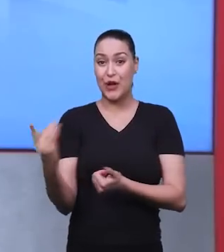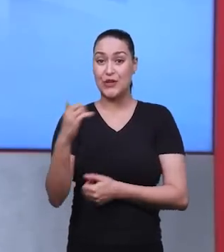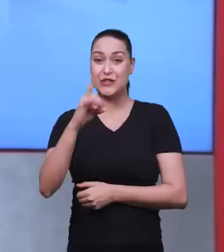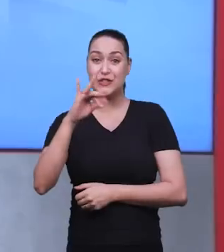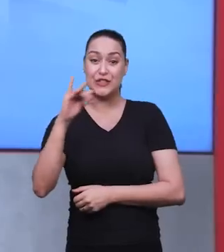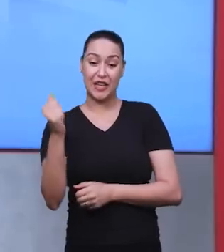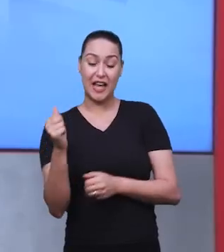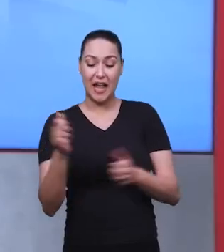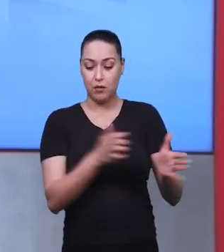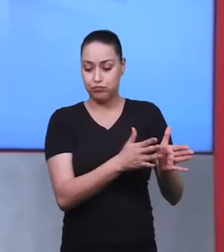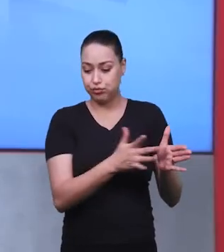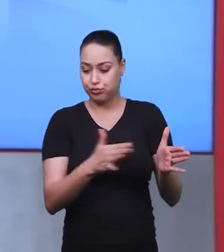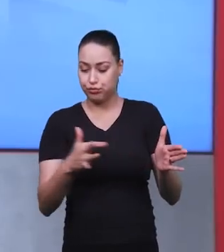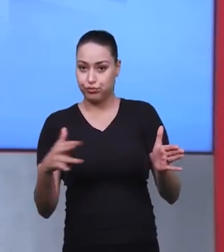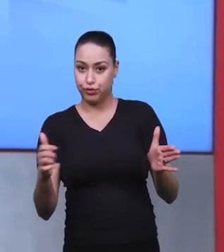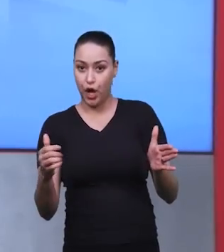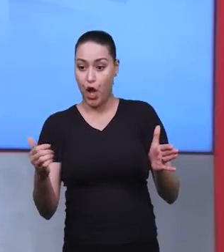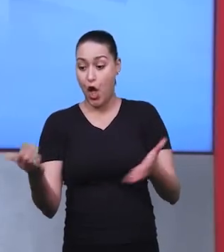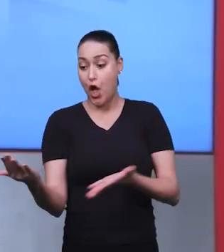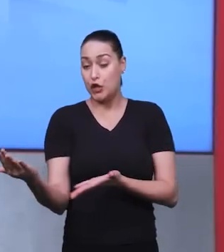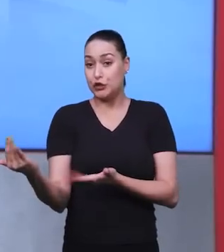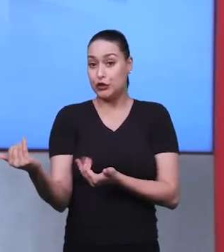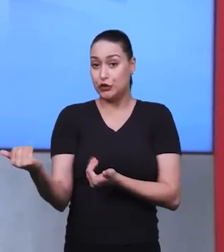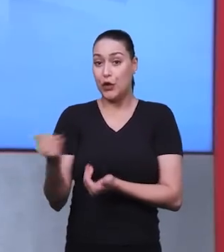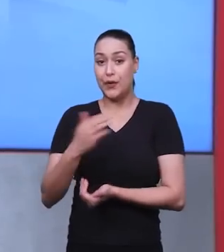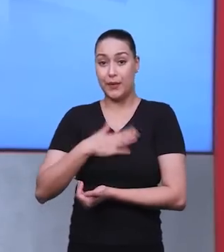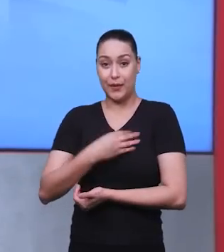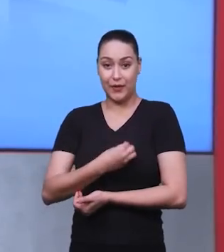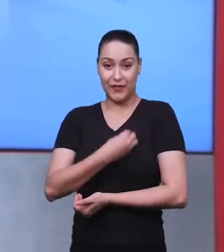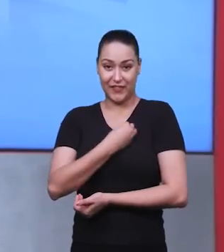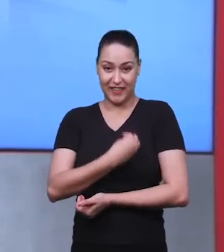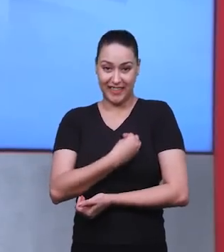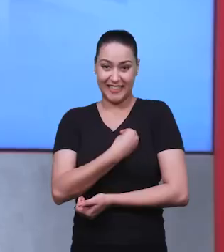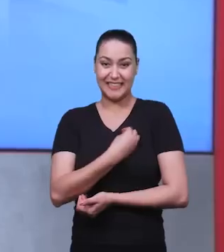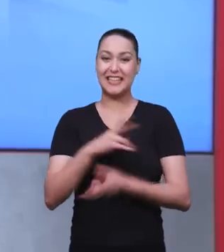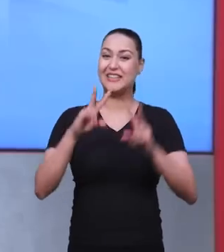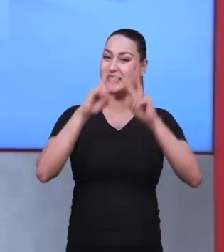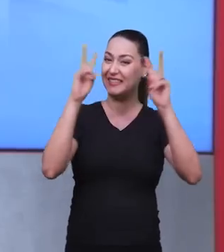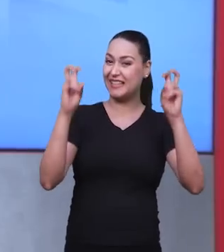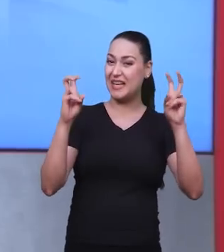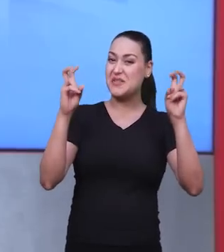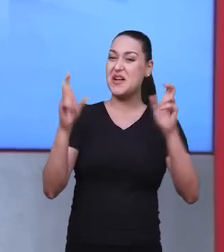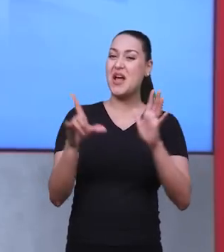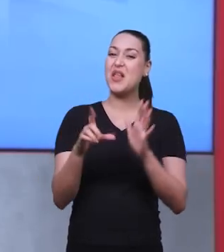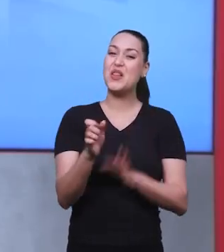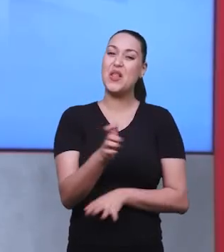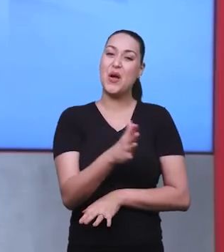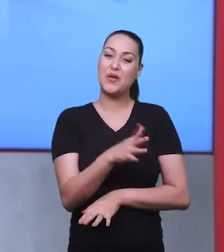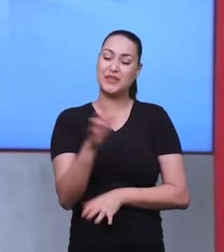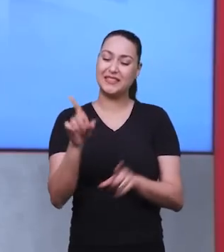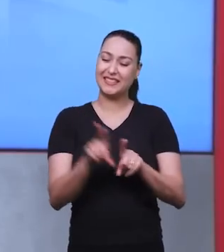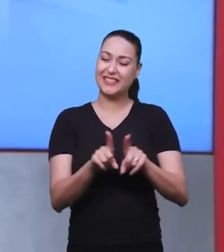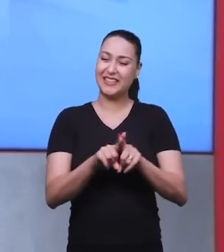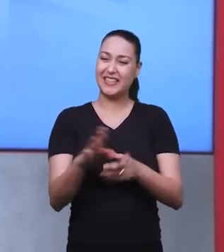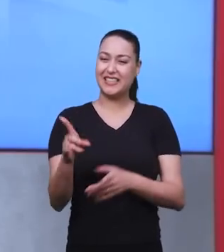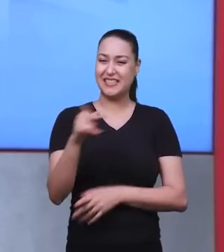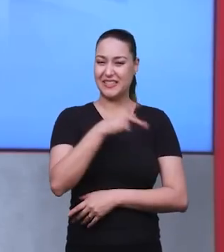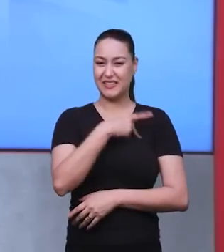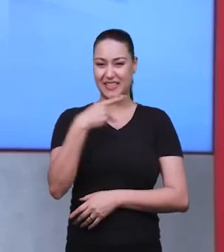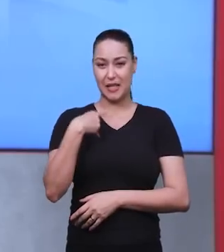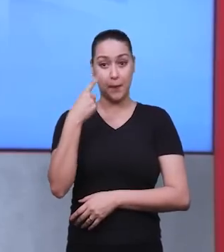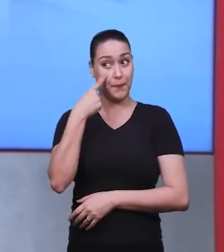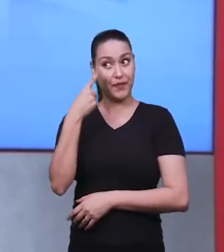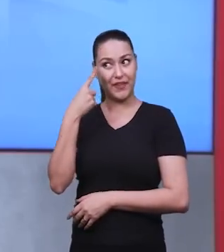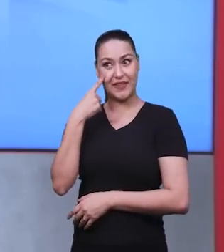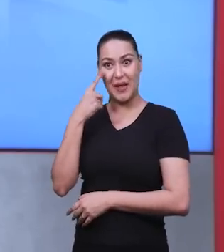os dias da minha mocidade, com um novo tema, com a participação aqui dos nossos jovens e dos nossos pastores. Então,